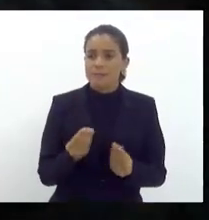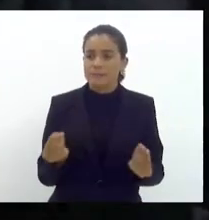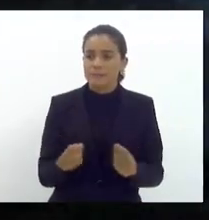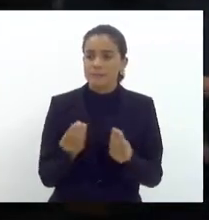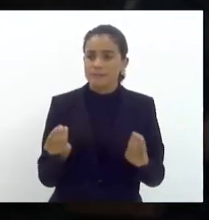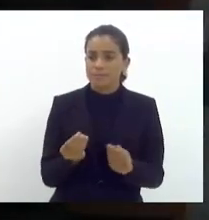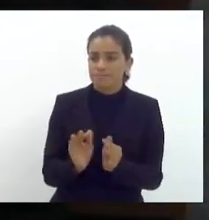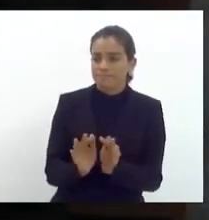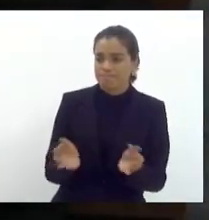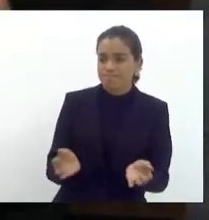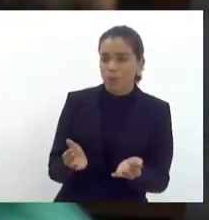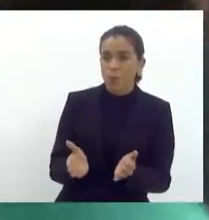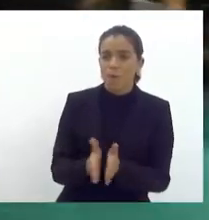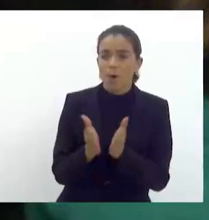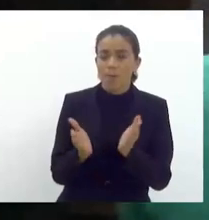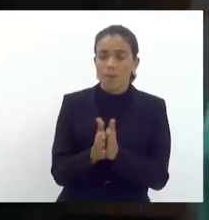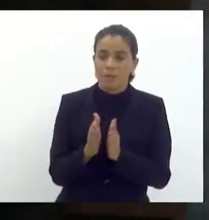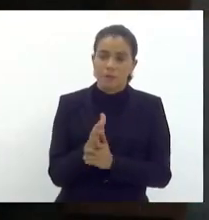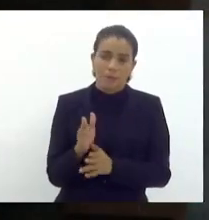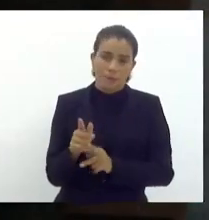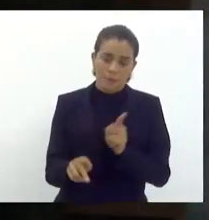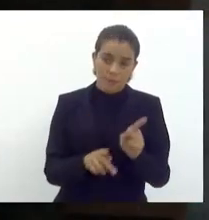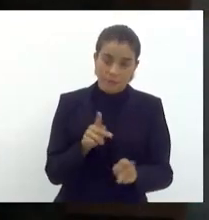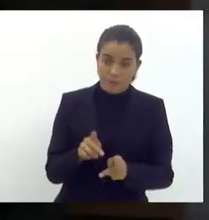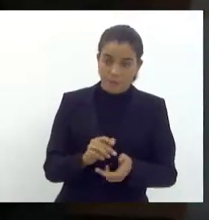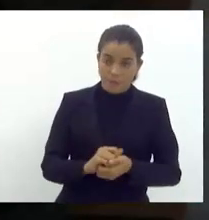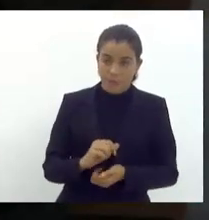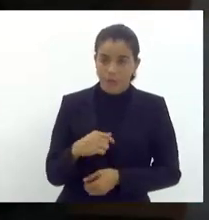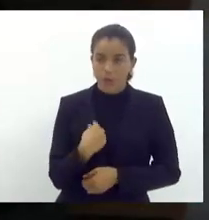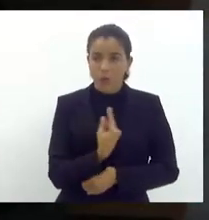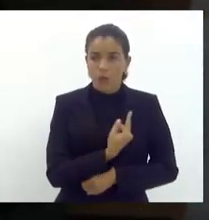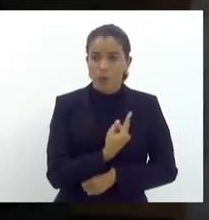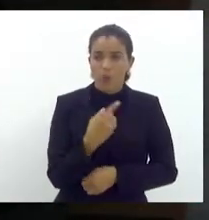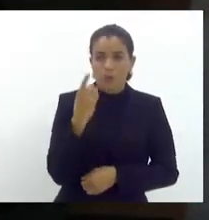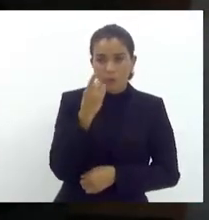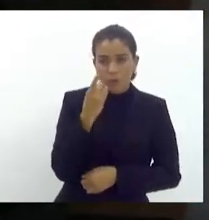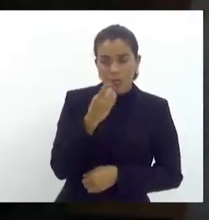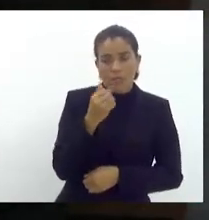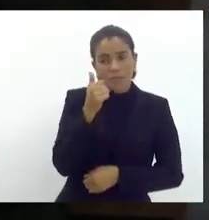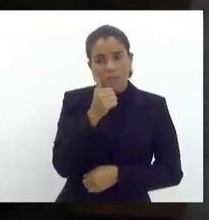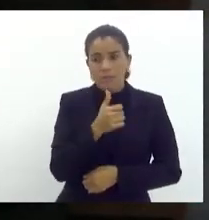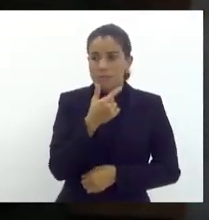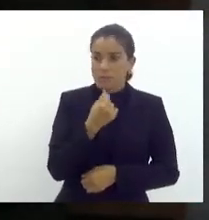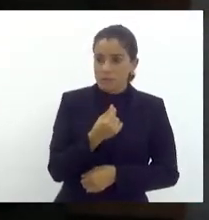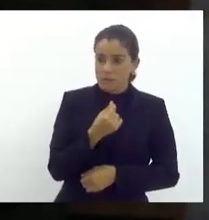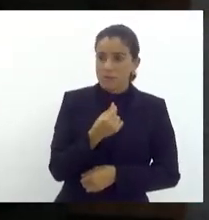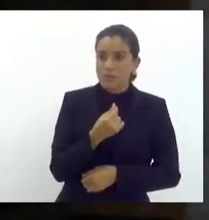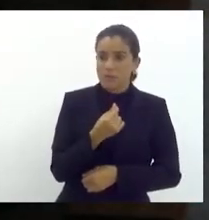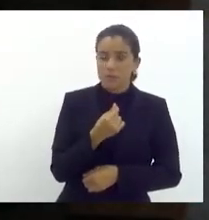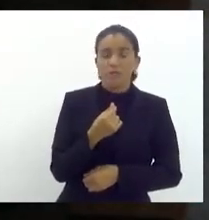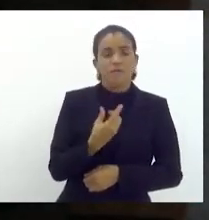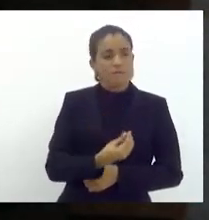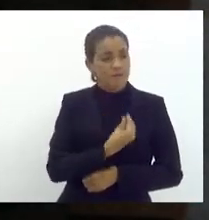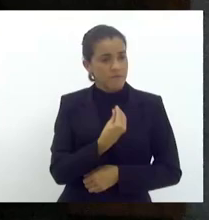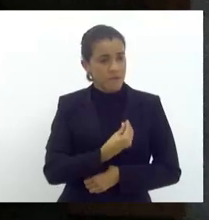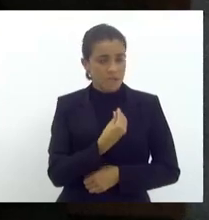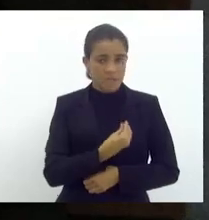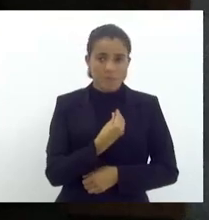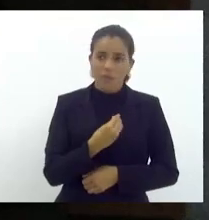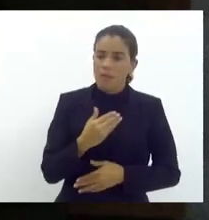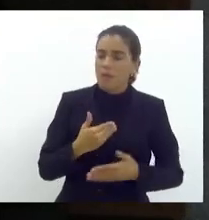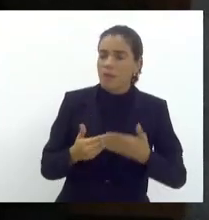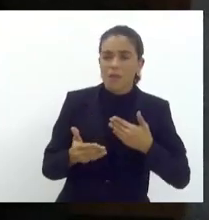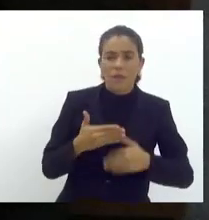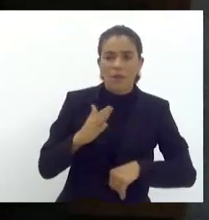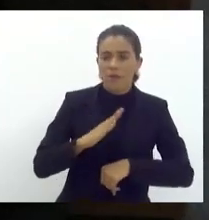população todos nós deputados e deputadas vivenciamos Em